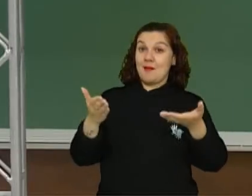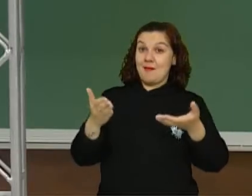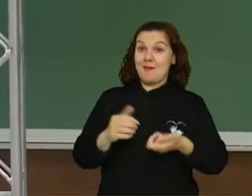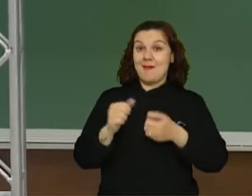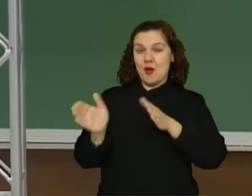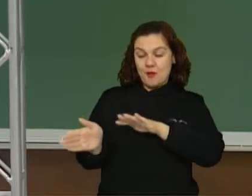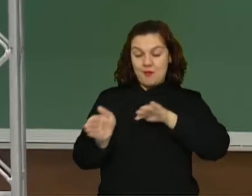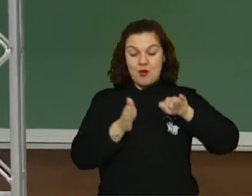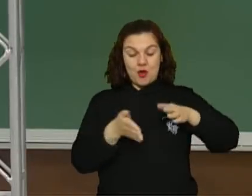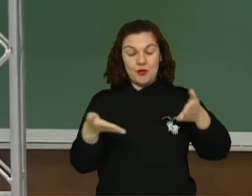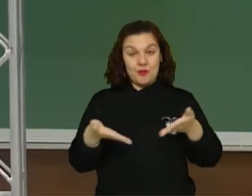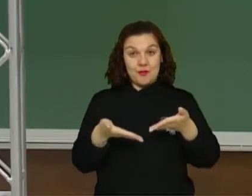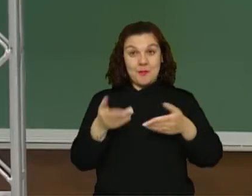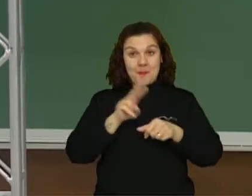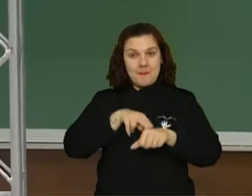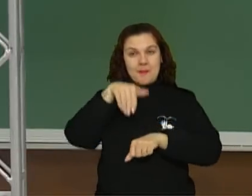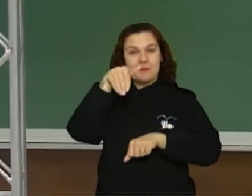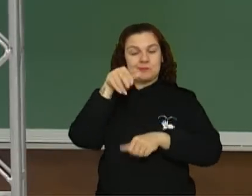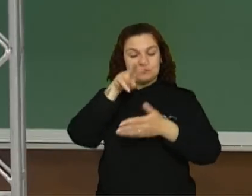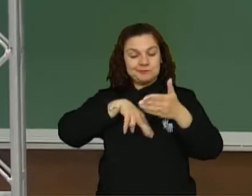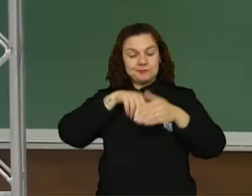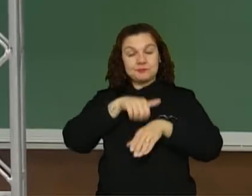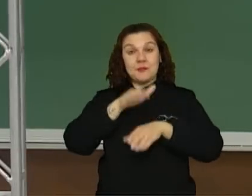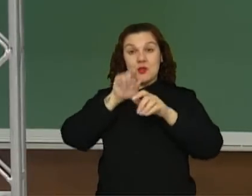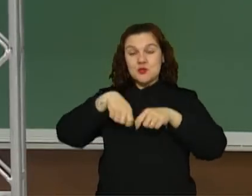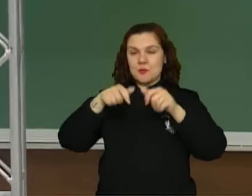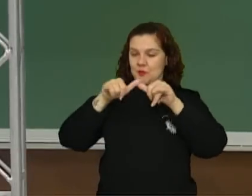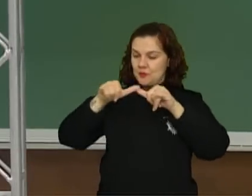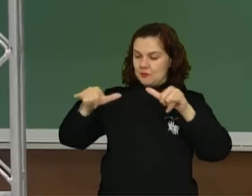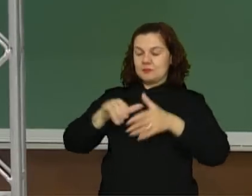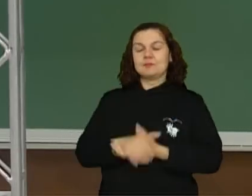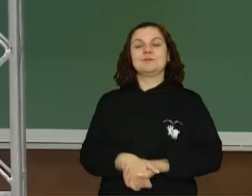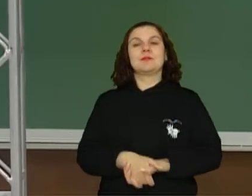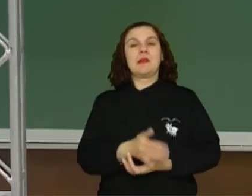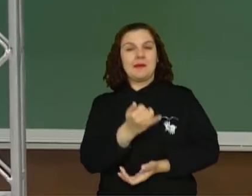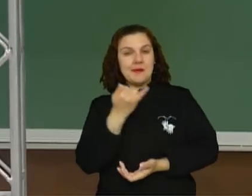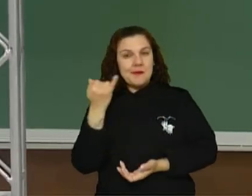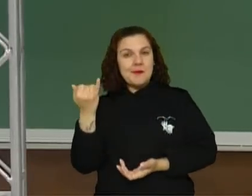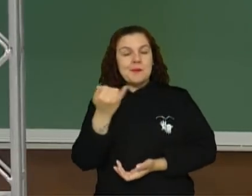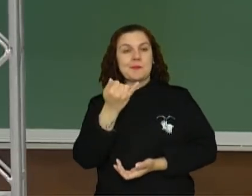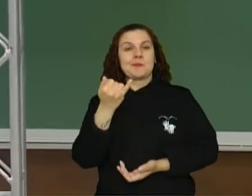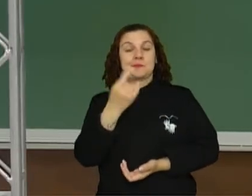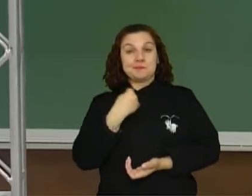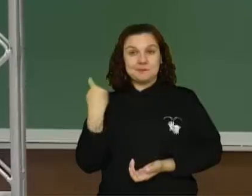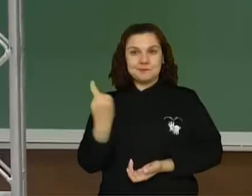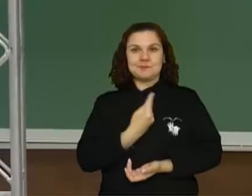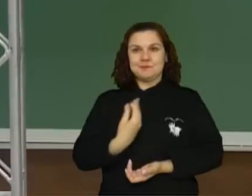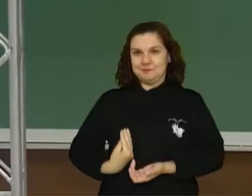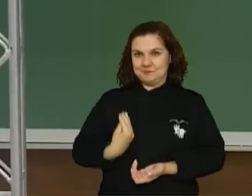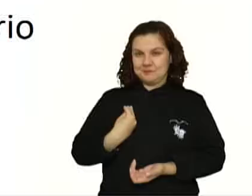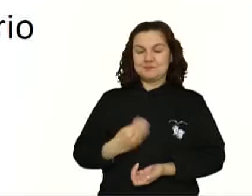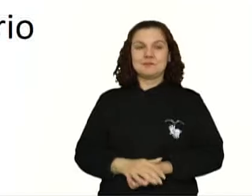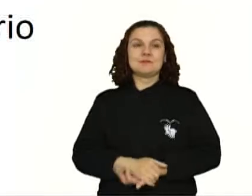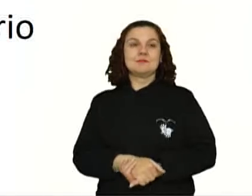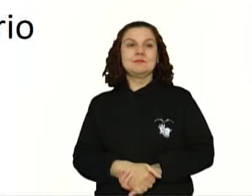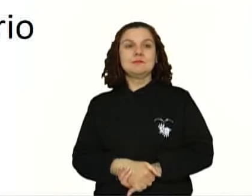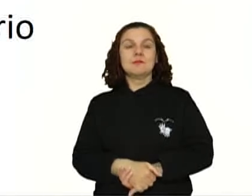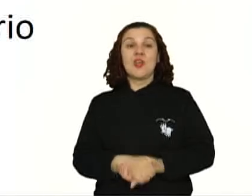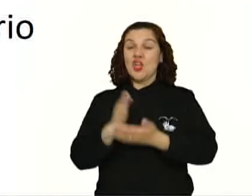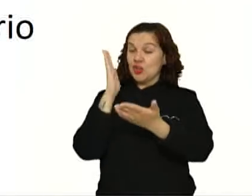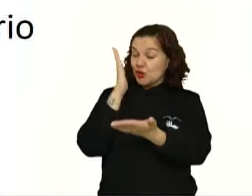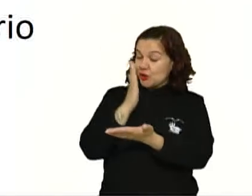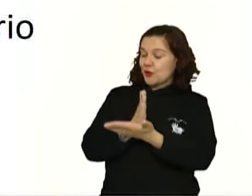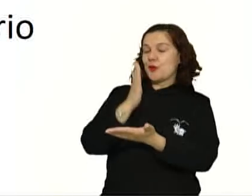Então vamos lá ler mais um pouquinho sobre a notícia e a importância que ela tem na vida da gente. Todos